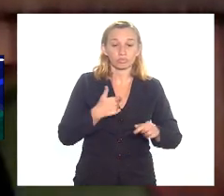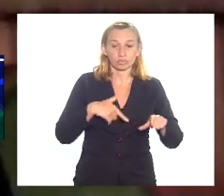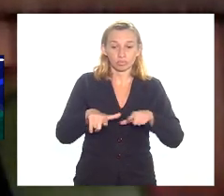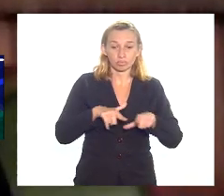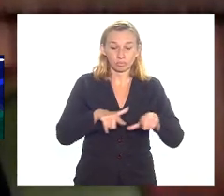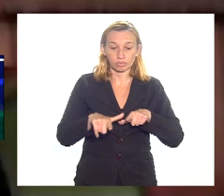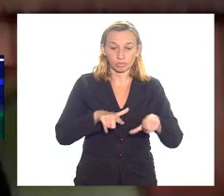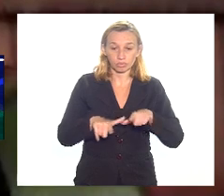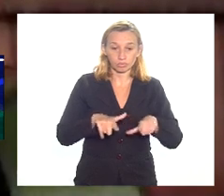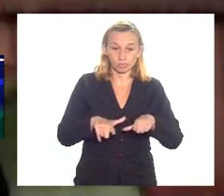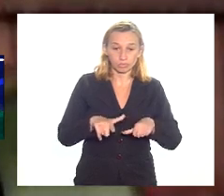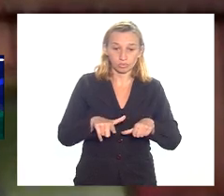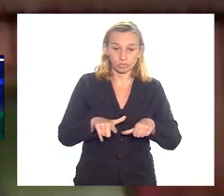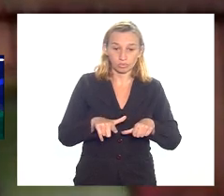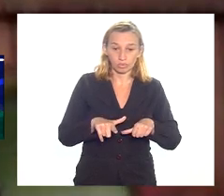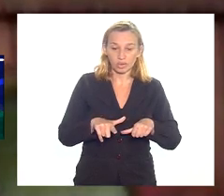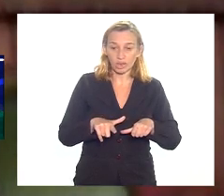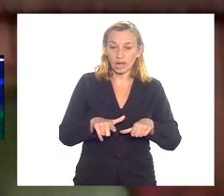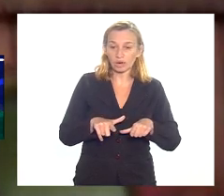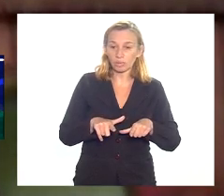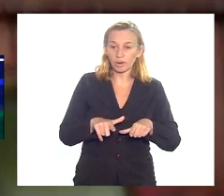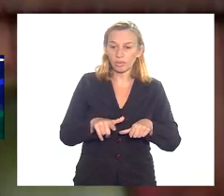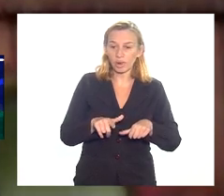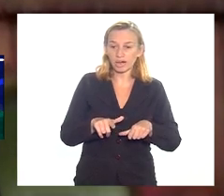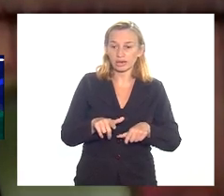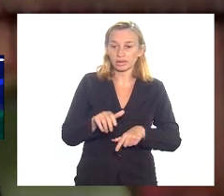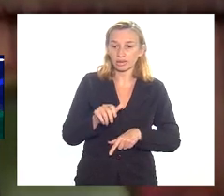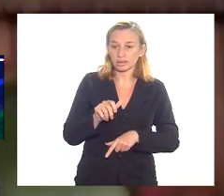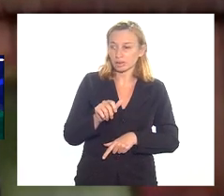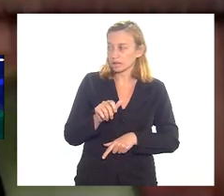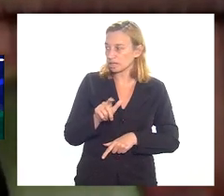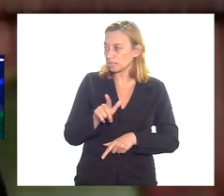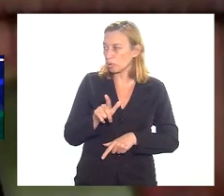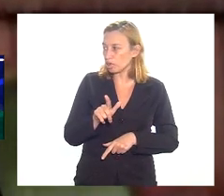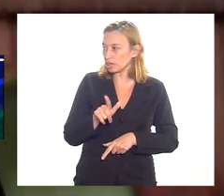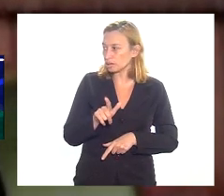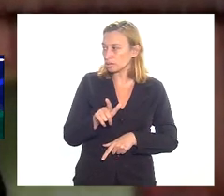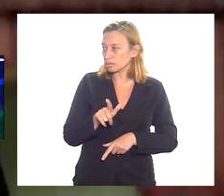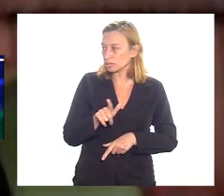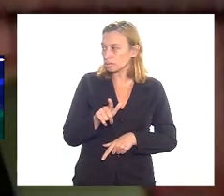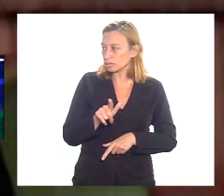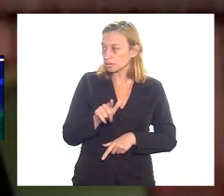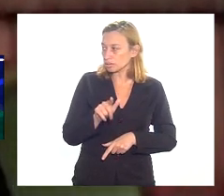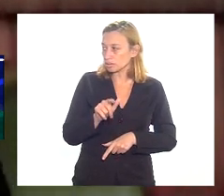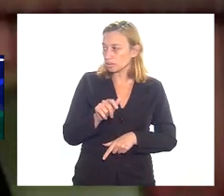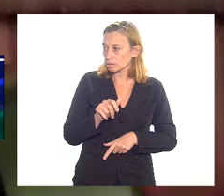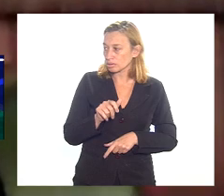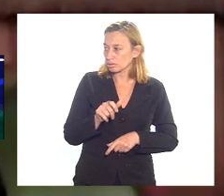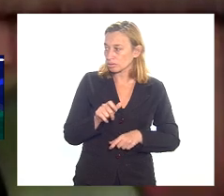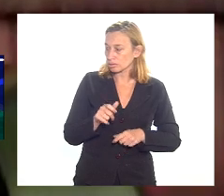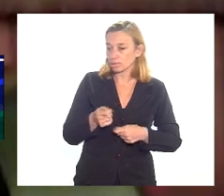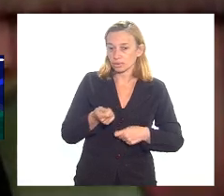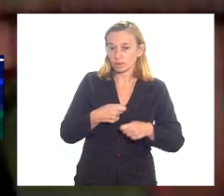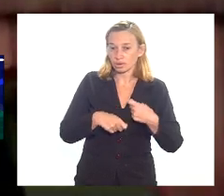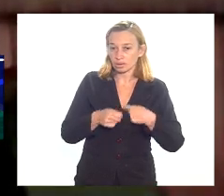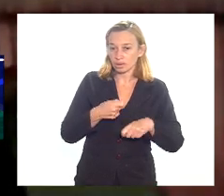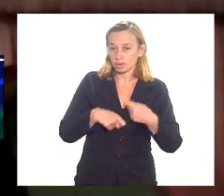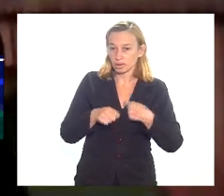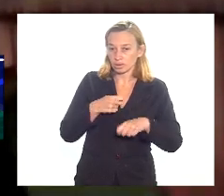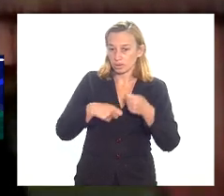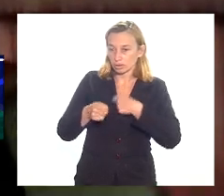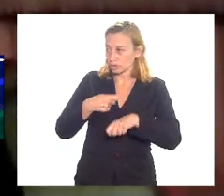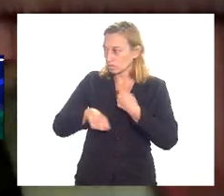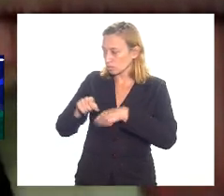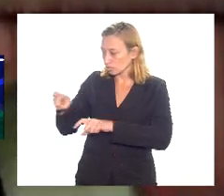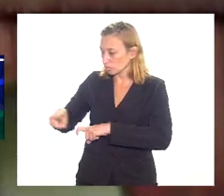aumento de renda para essa categoria com a implementação no primeiro mês do auxílio emergencial foi de